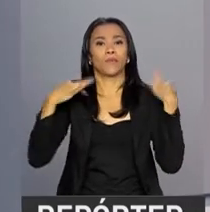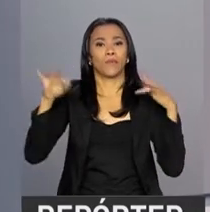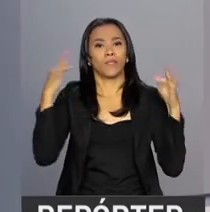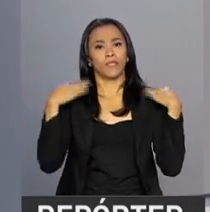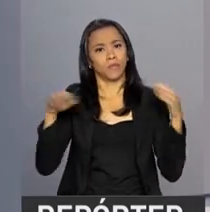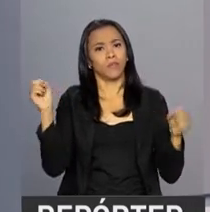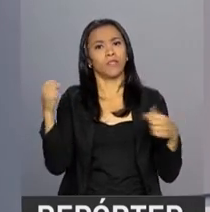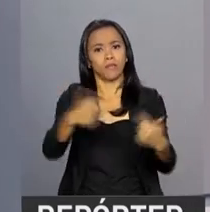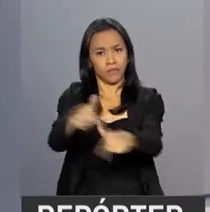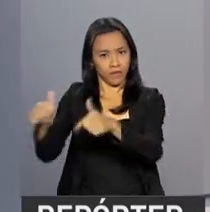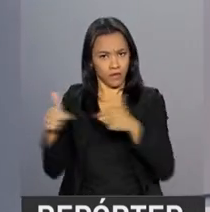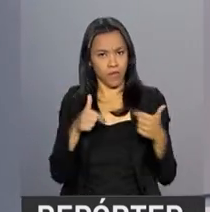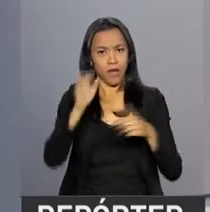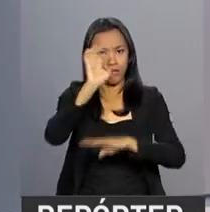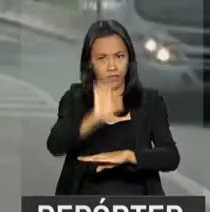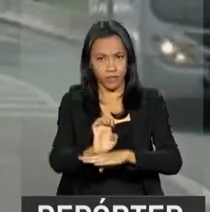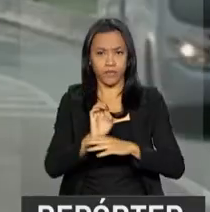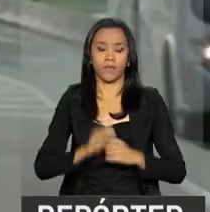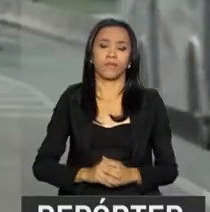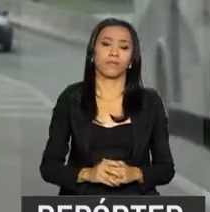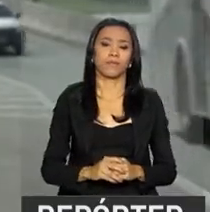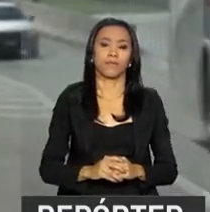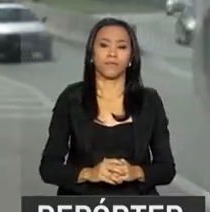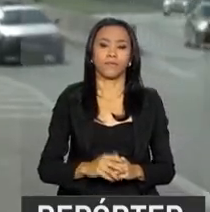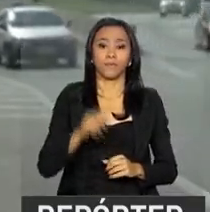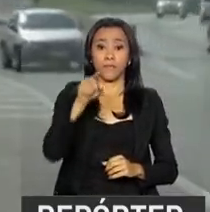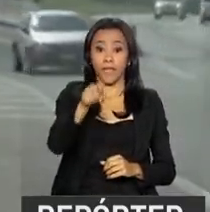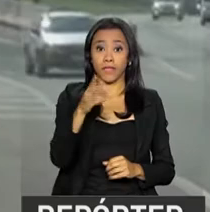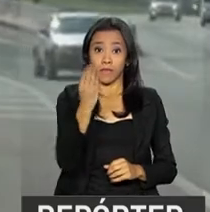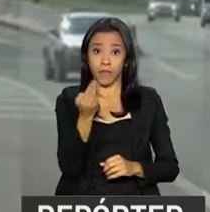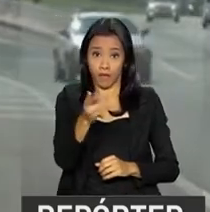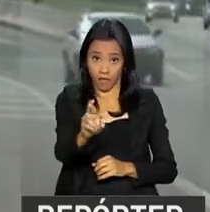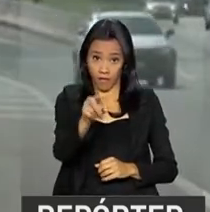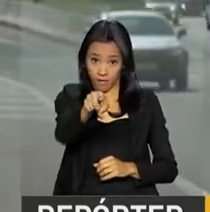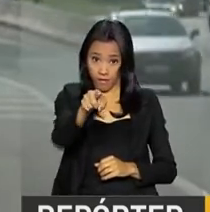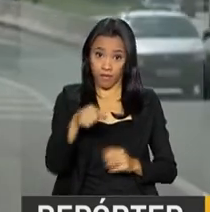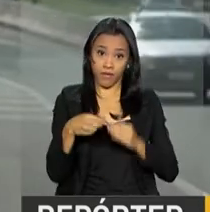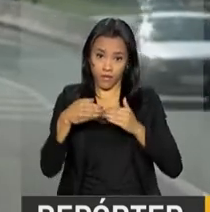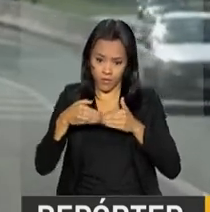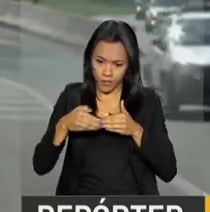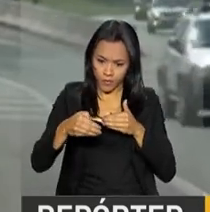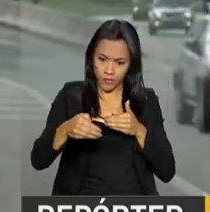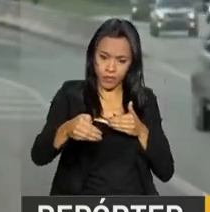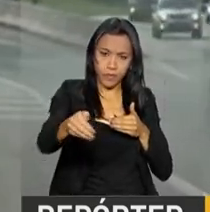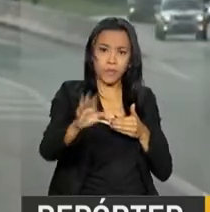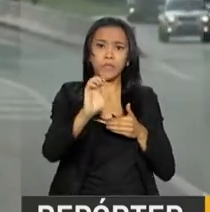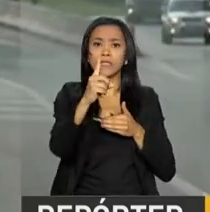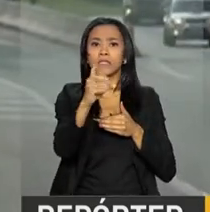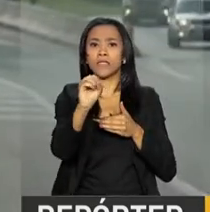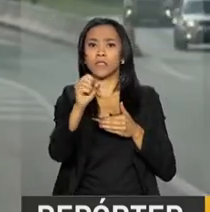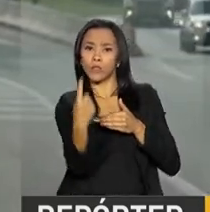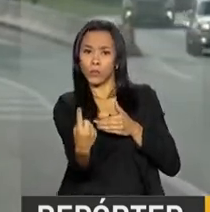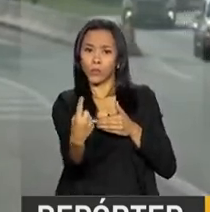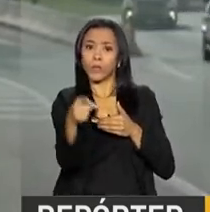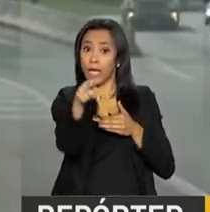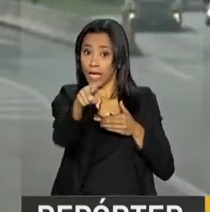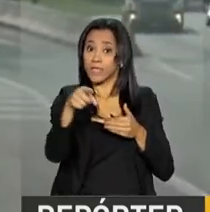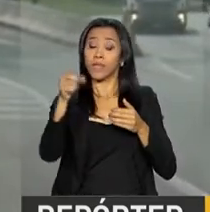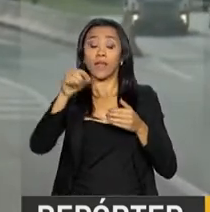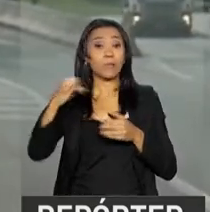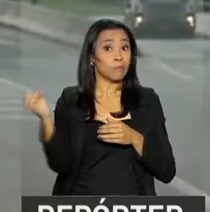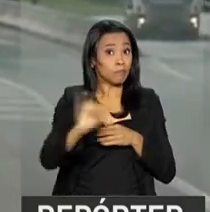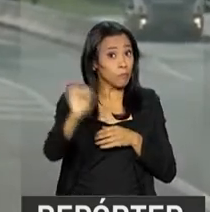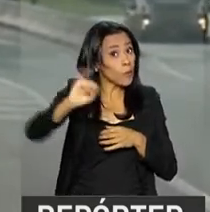emprego e renda no estado. A rodovia Niterói-Manilha, na BR-101, é uma importante via